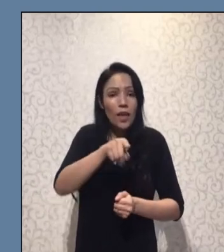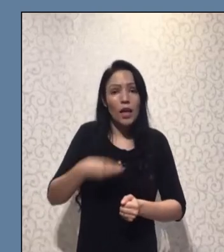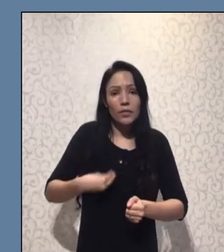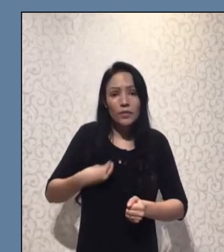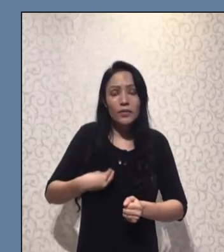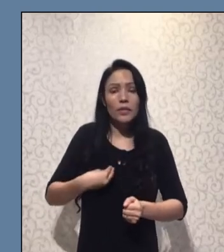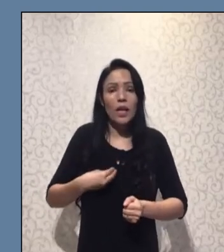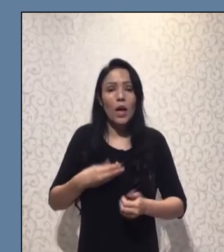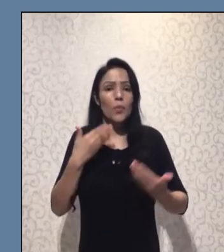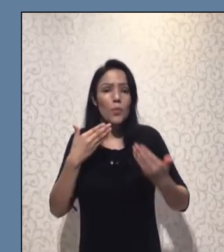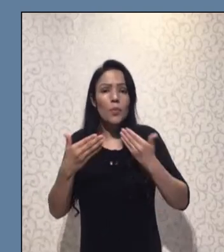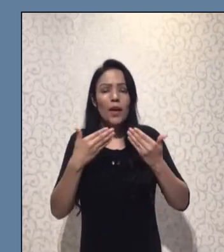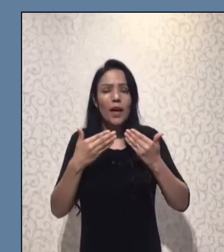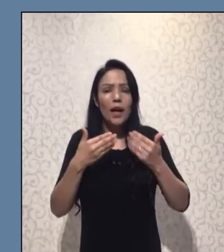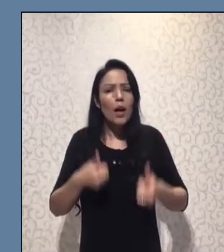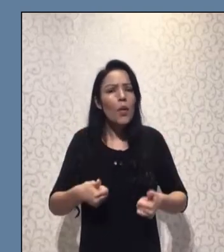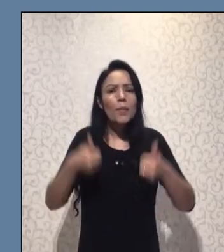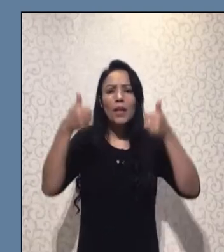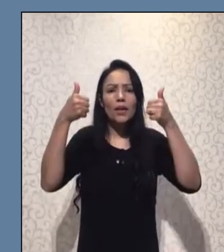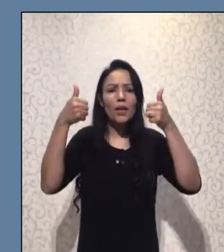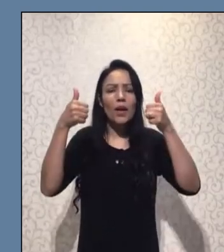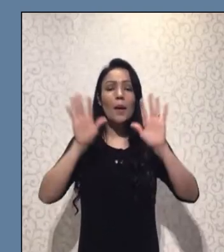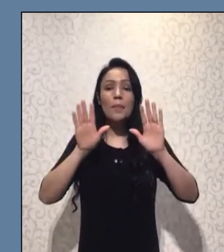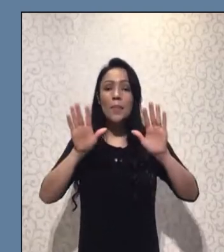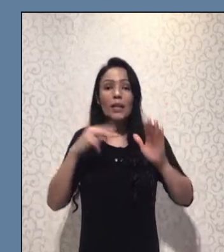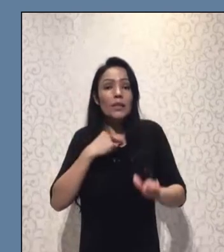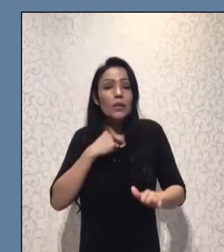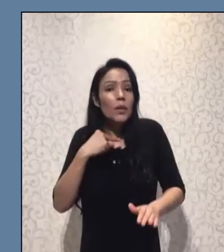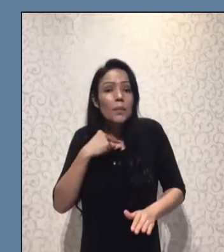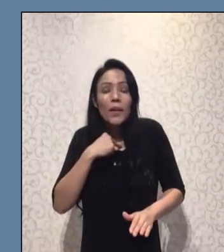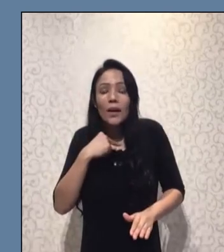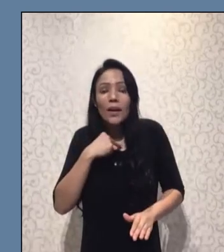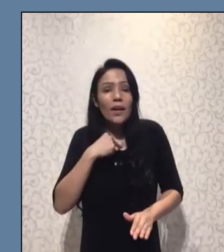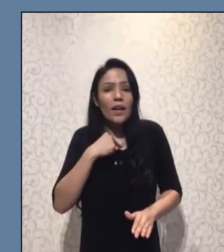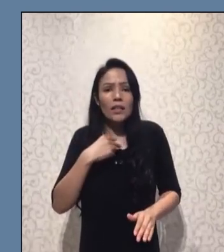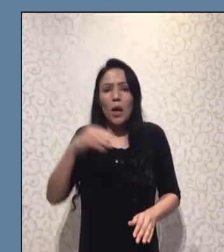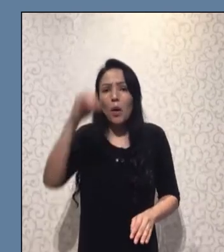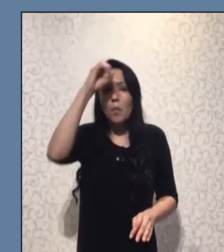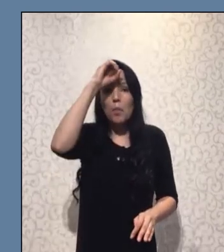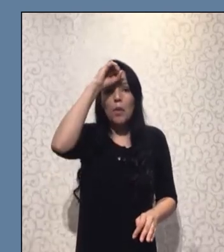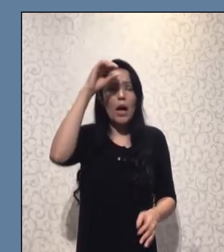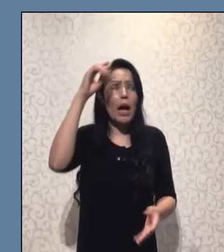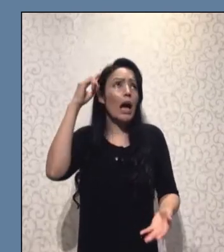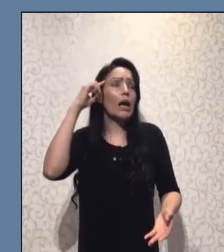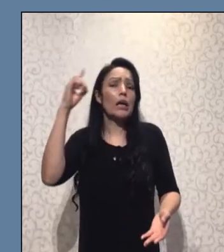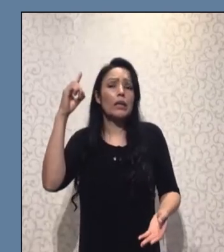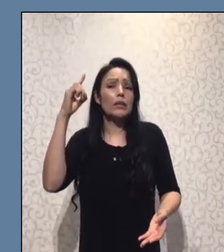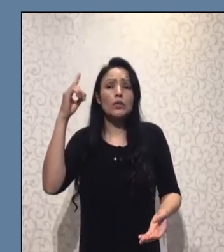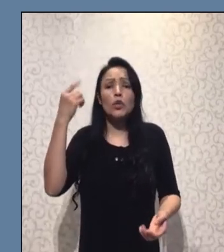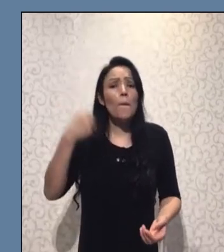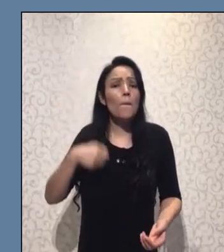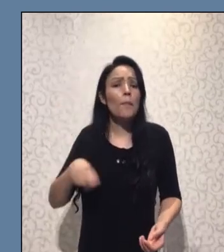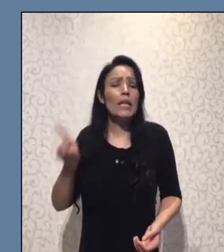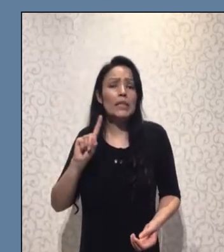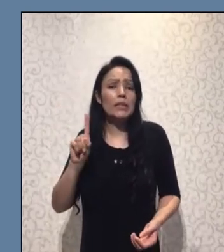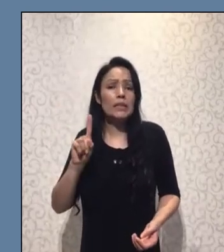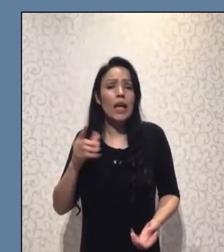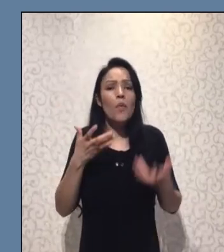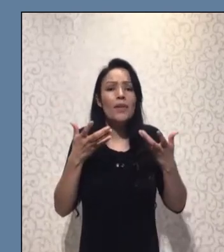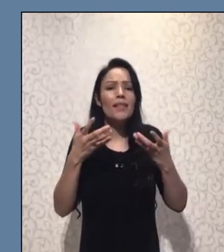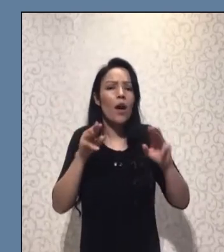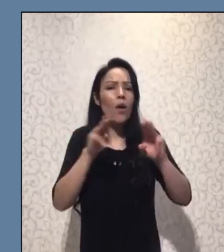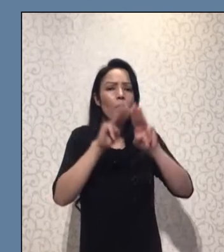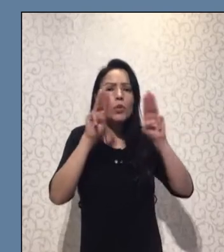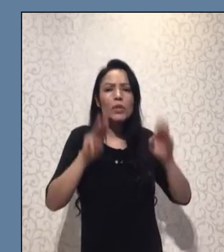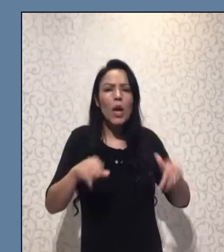não podemos ter a ingenuidade de querer cobrar do museu